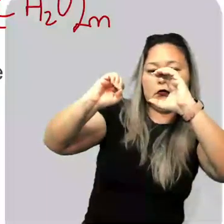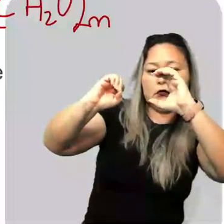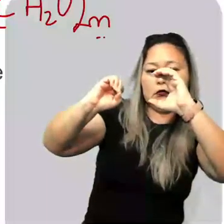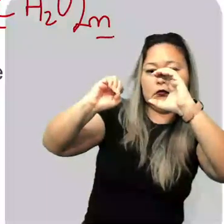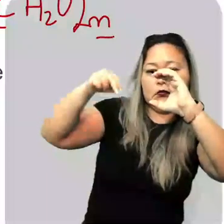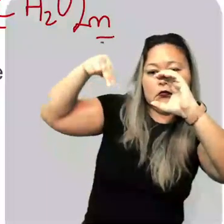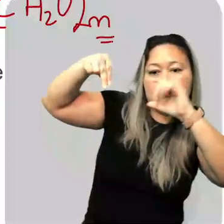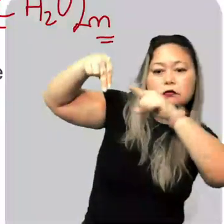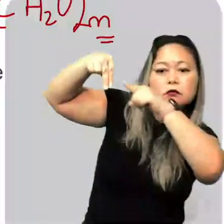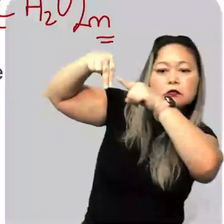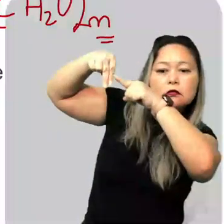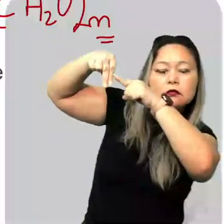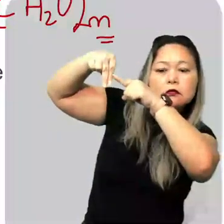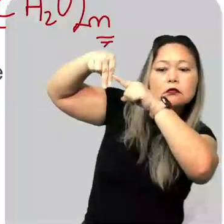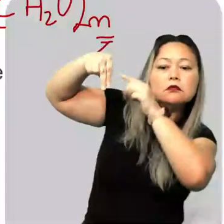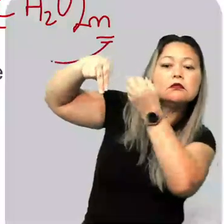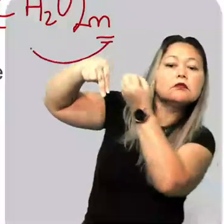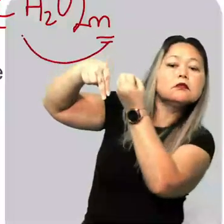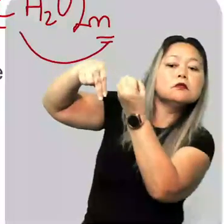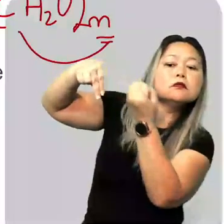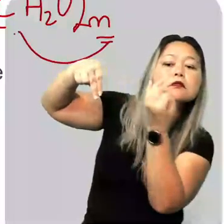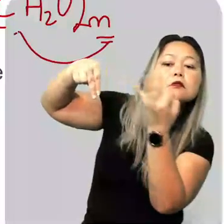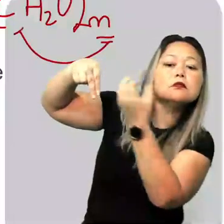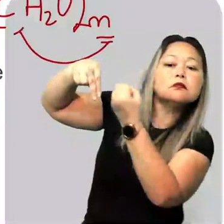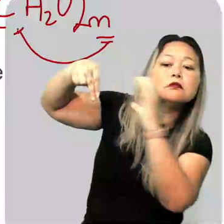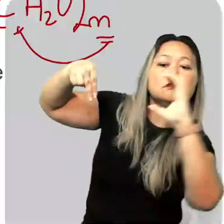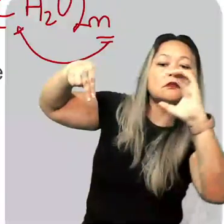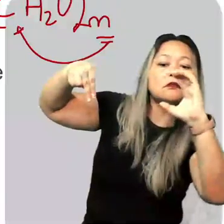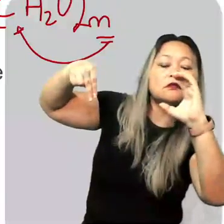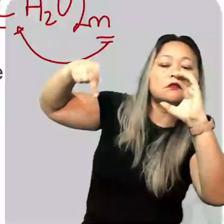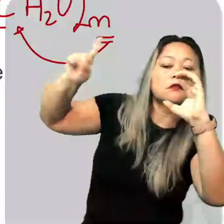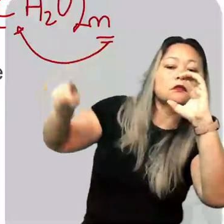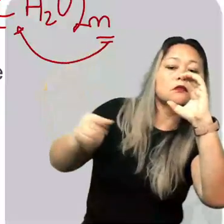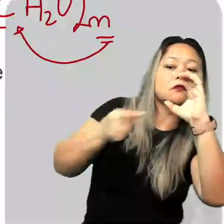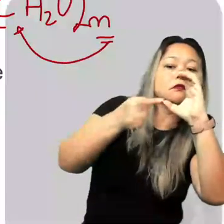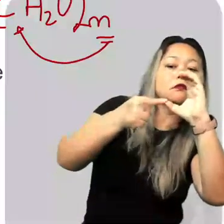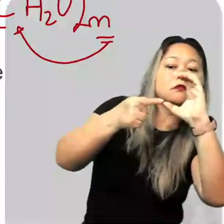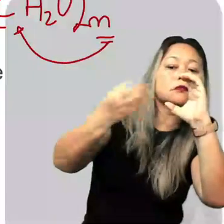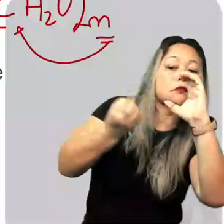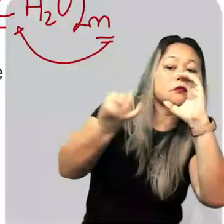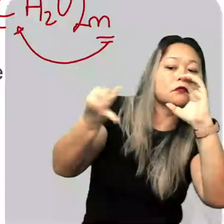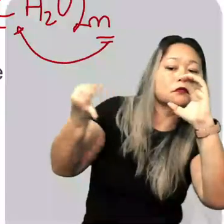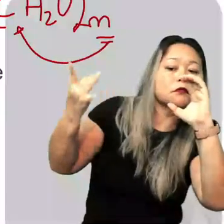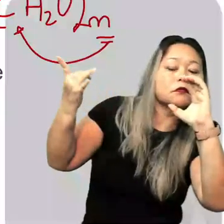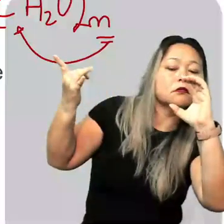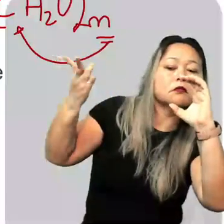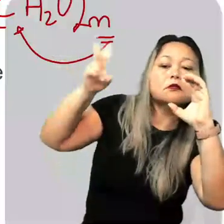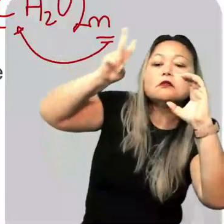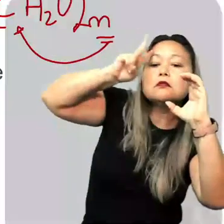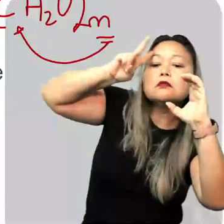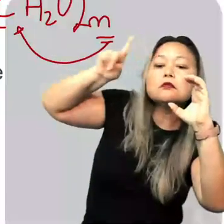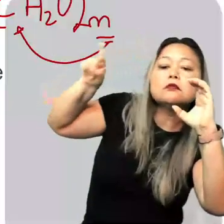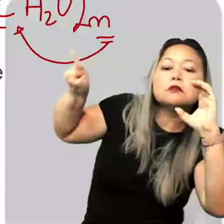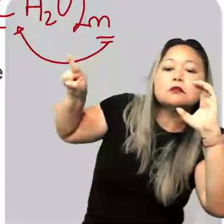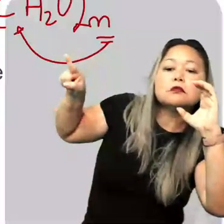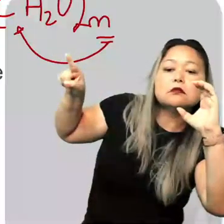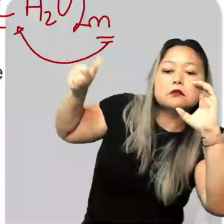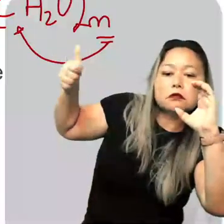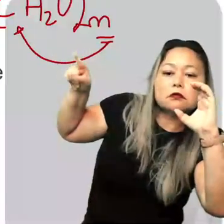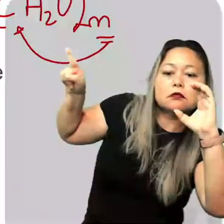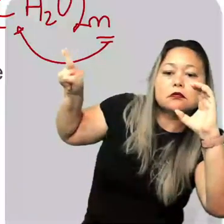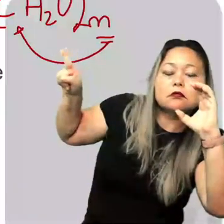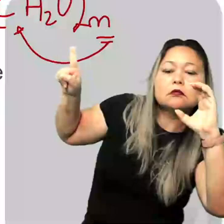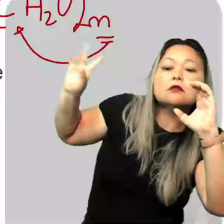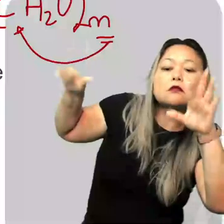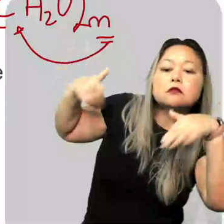o Nzinho, aquele Nzinho ali, vai estar relacionado à quantidade de carbono que vai ter aqui, tá bom? Só para a gente relembrar e ressaltar isso aí,